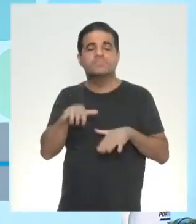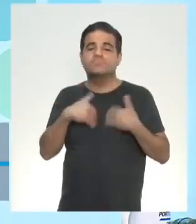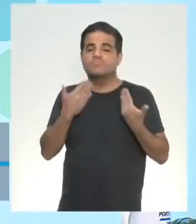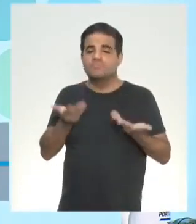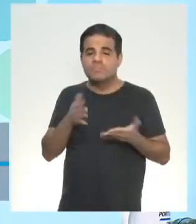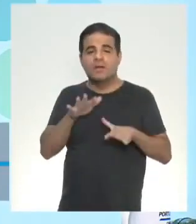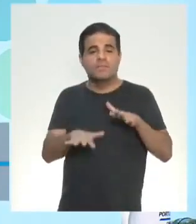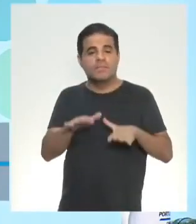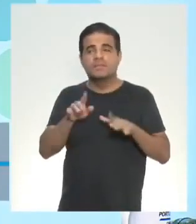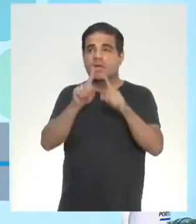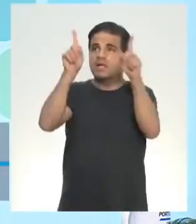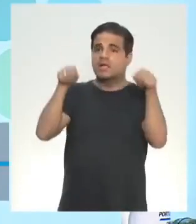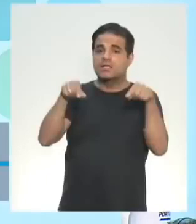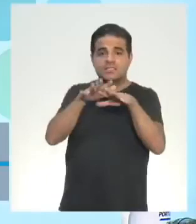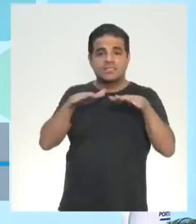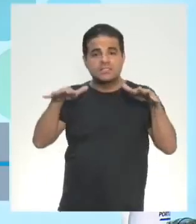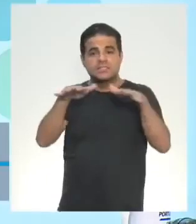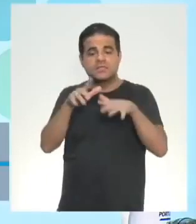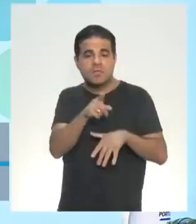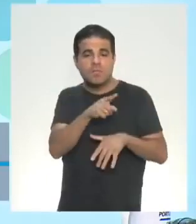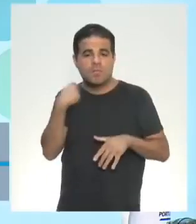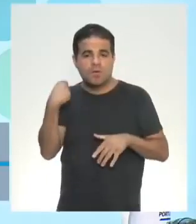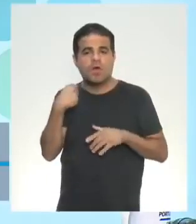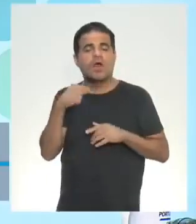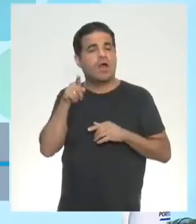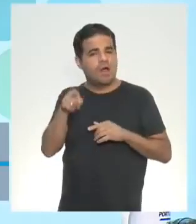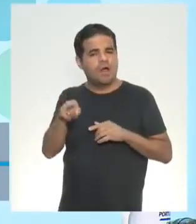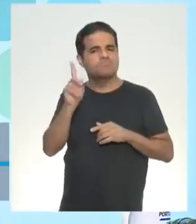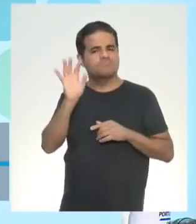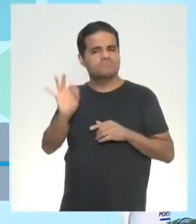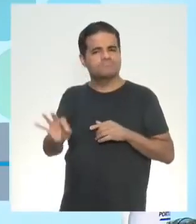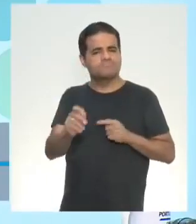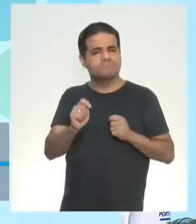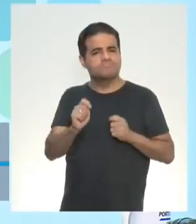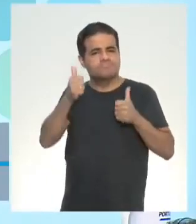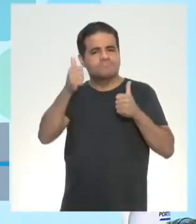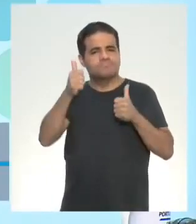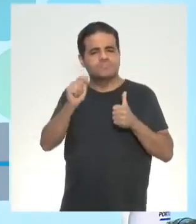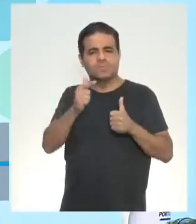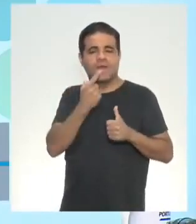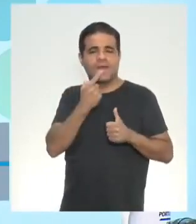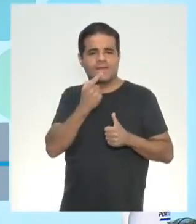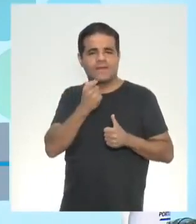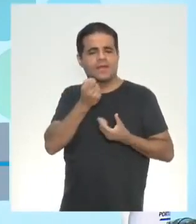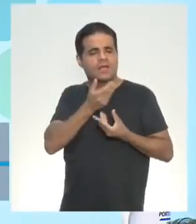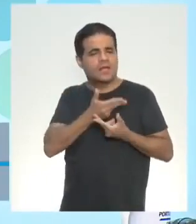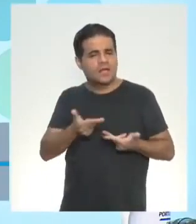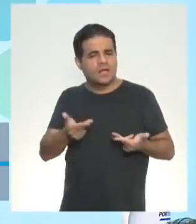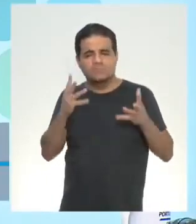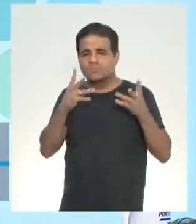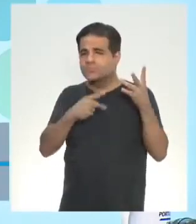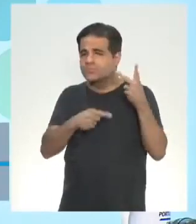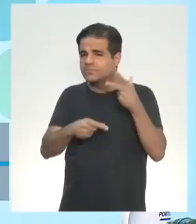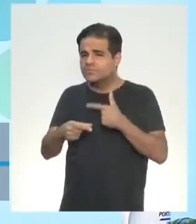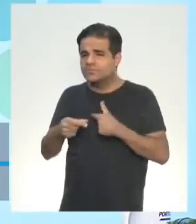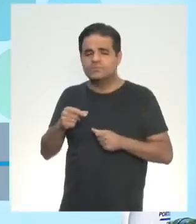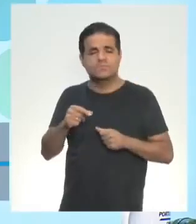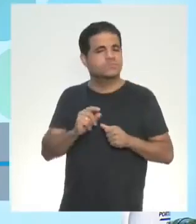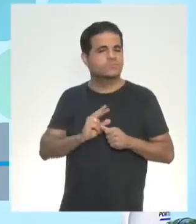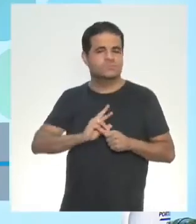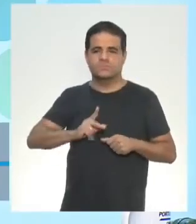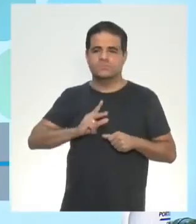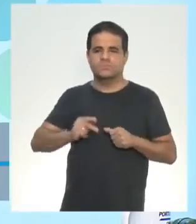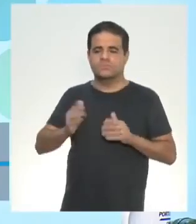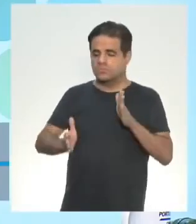de ser uma cena de morte, esse é A Morte de Marat, quase não tem sangue, é tudo bonitinho. Não é da